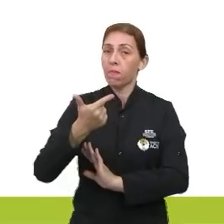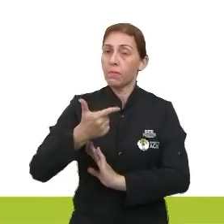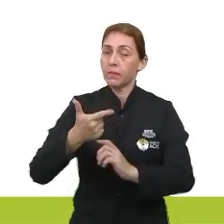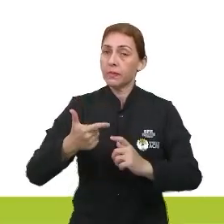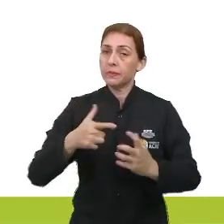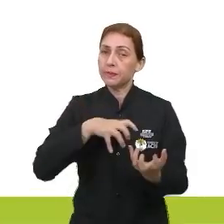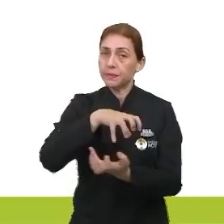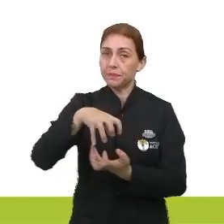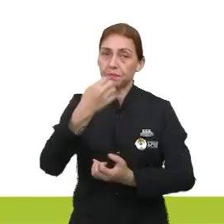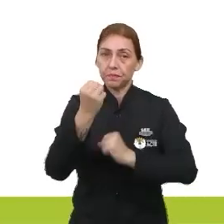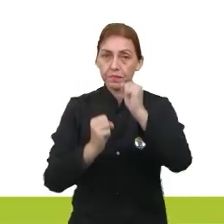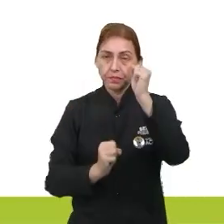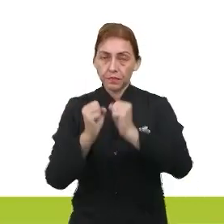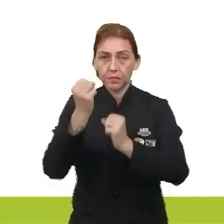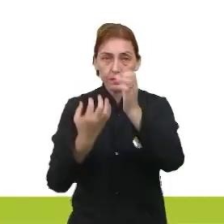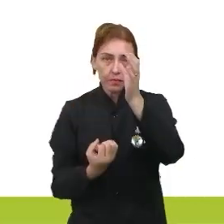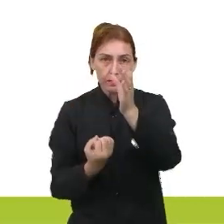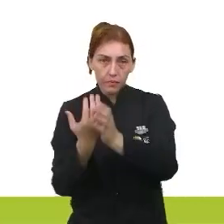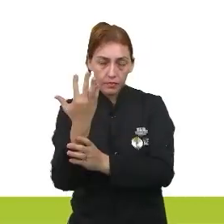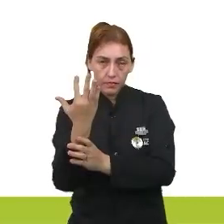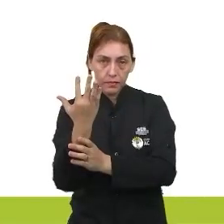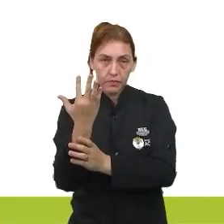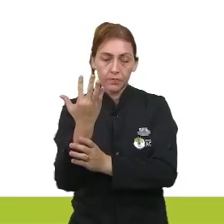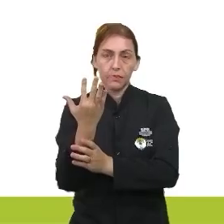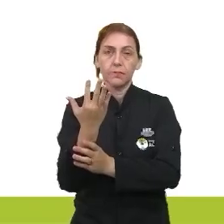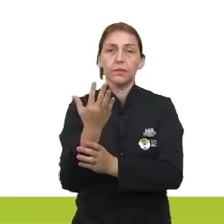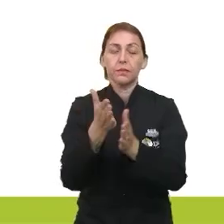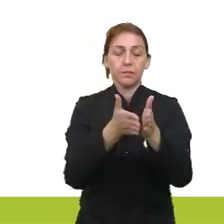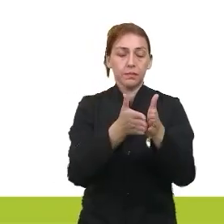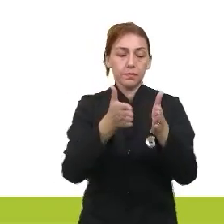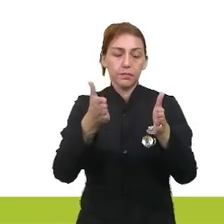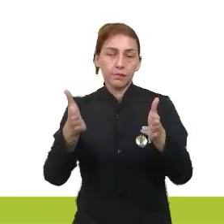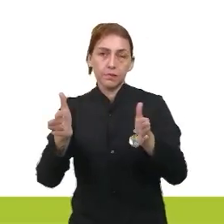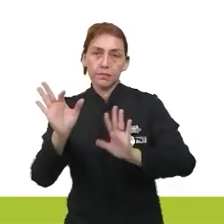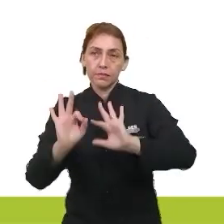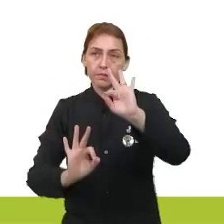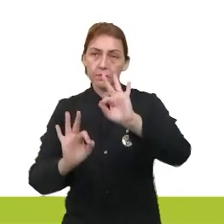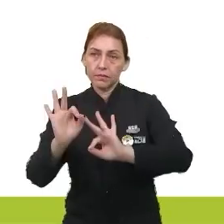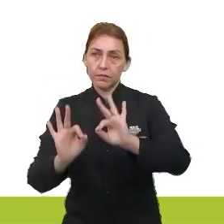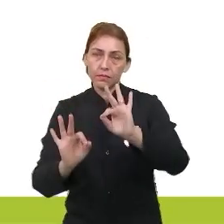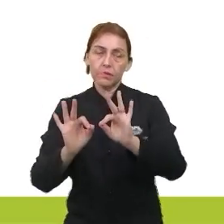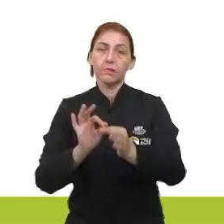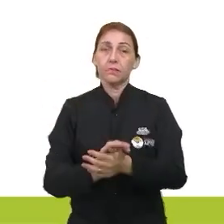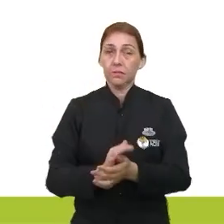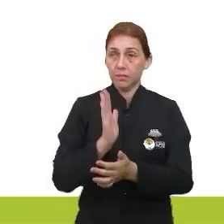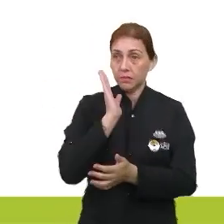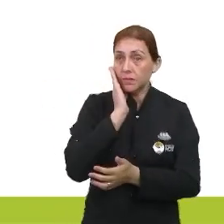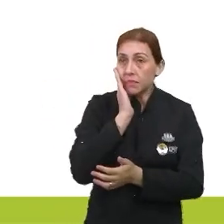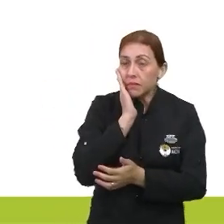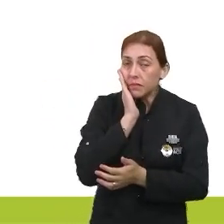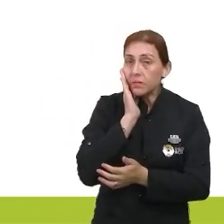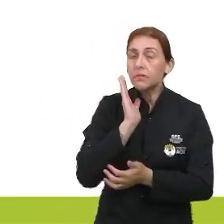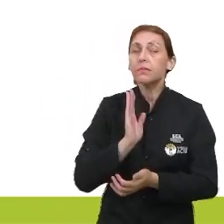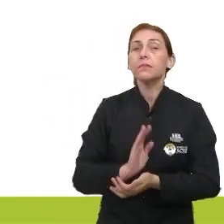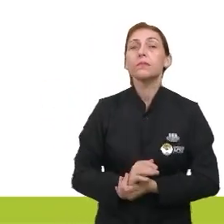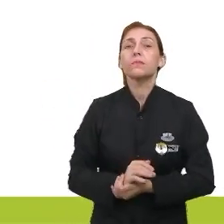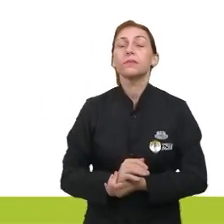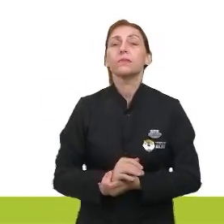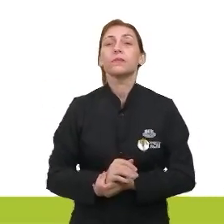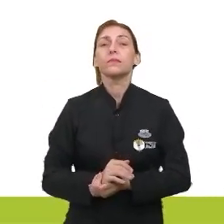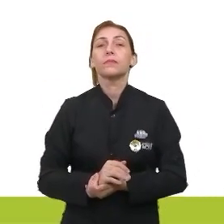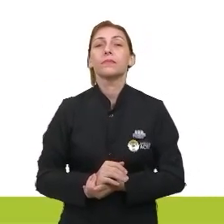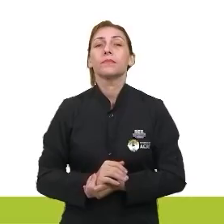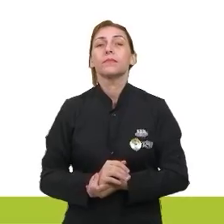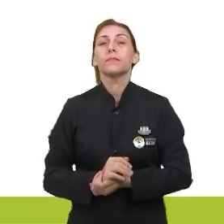Revolução Industrial, essa produção em massa, essa linha de montagem. Entenderam aí? Tranquilo?